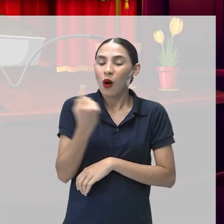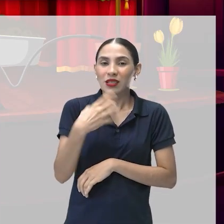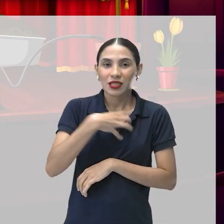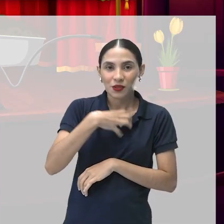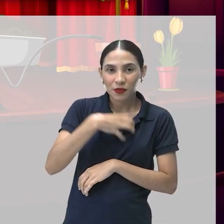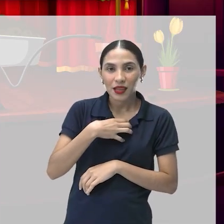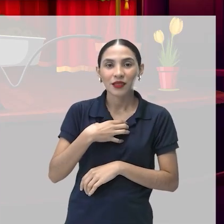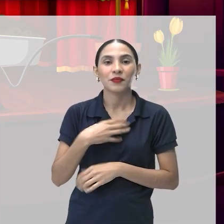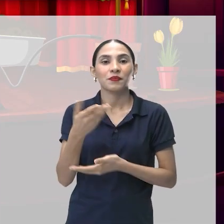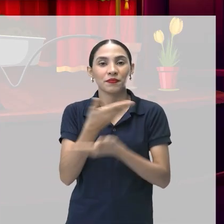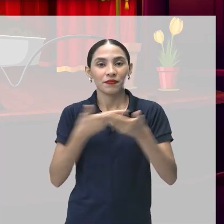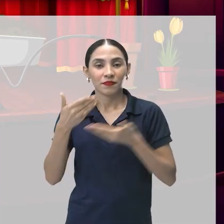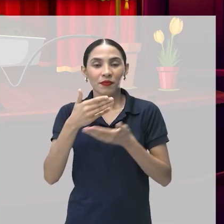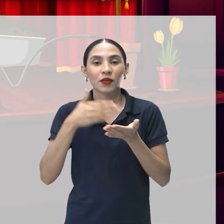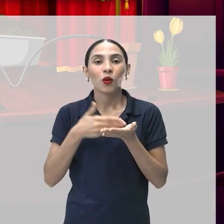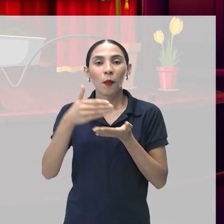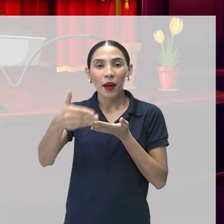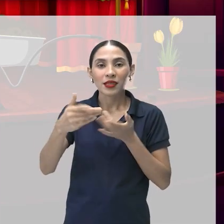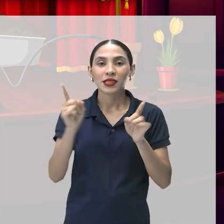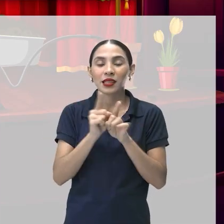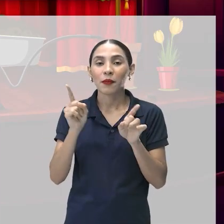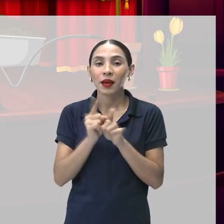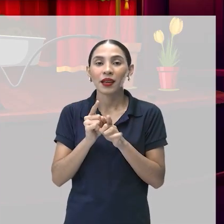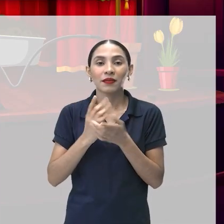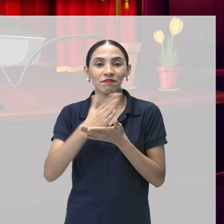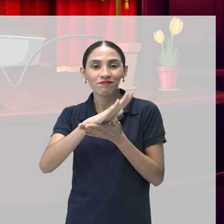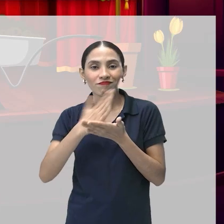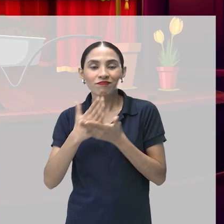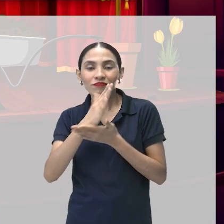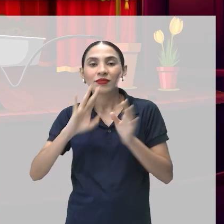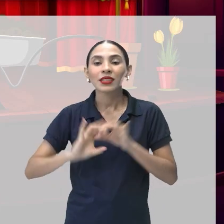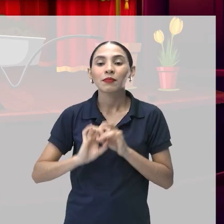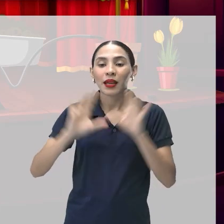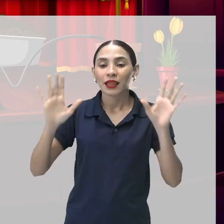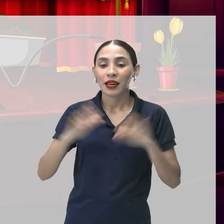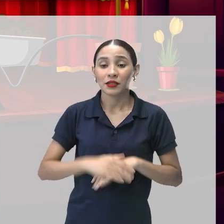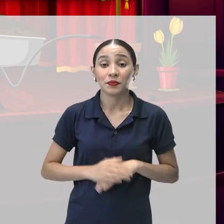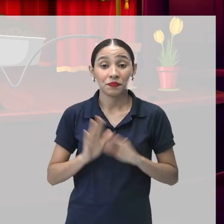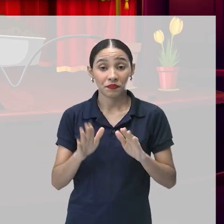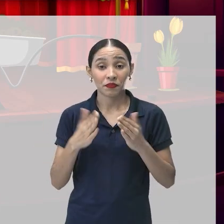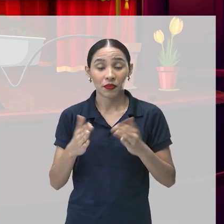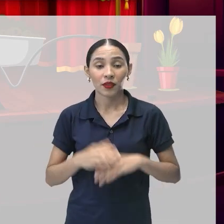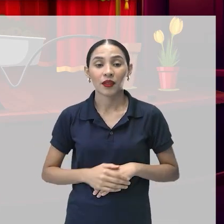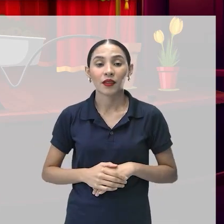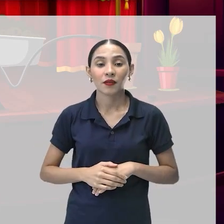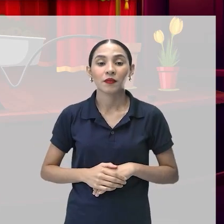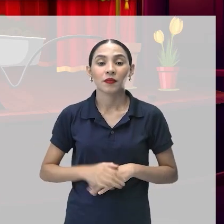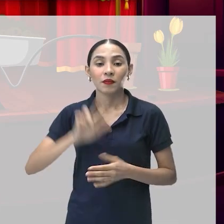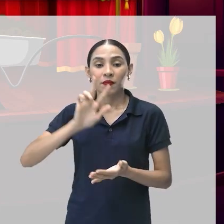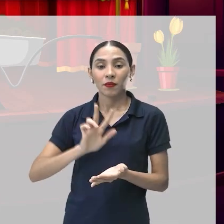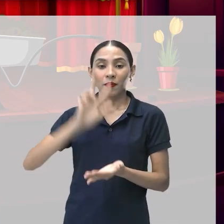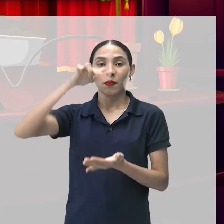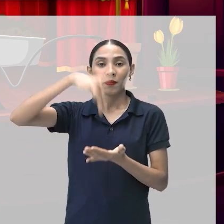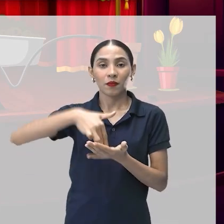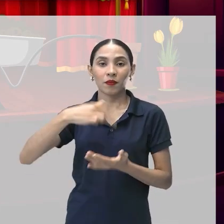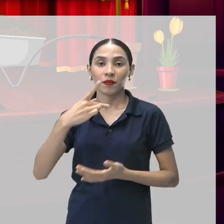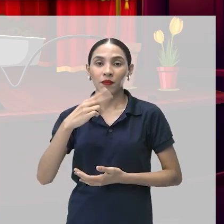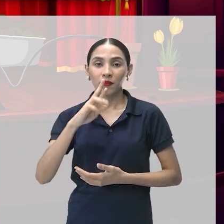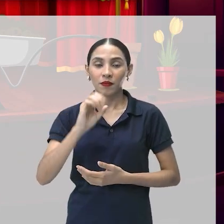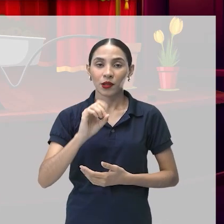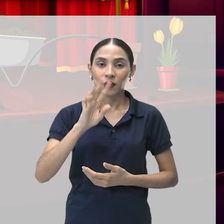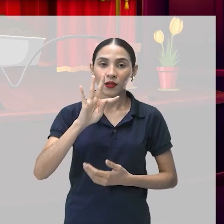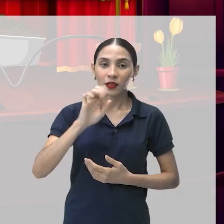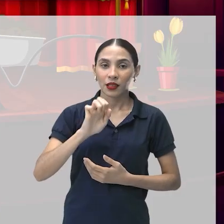do relacionamento que começa a ameaçar a sua liberdade. Então, ela é o quê? A protagonista,